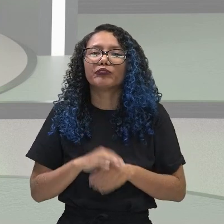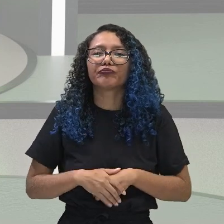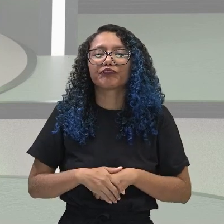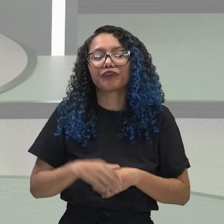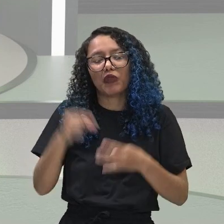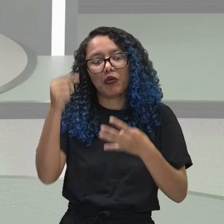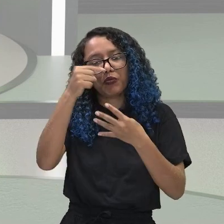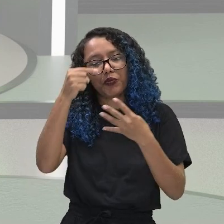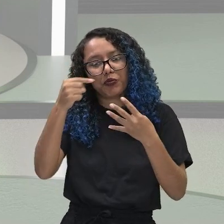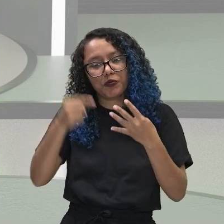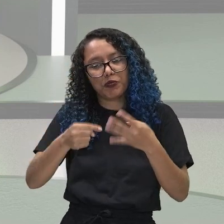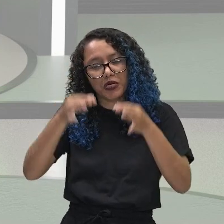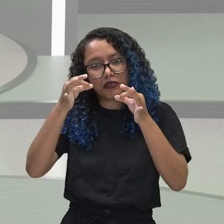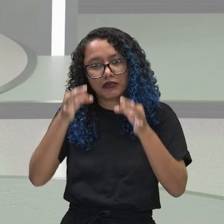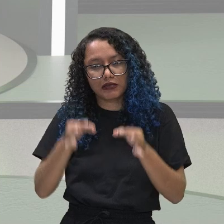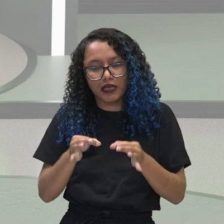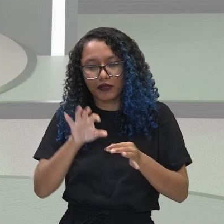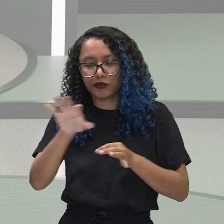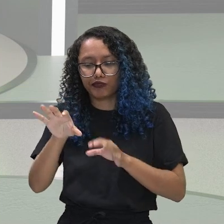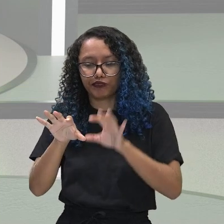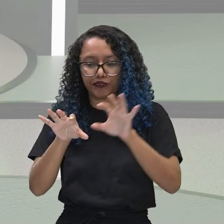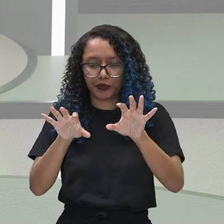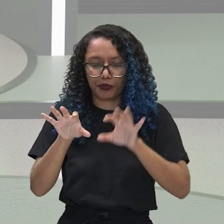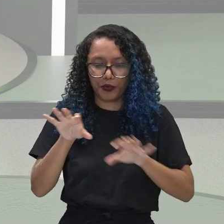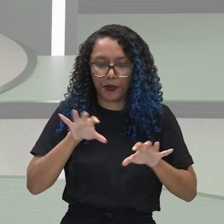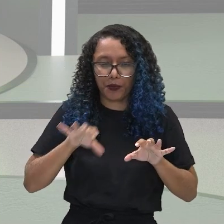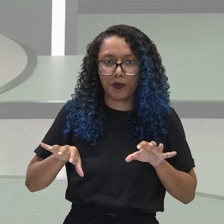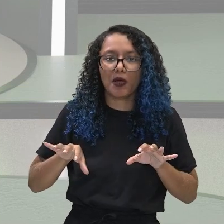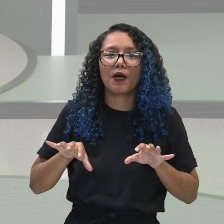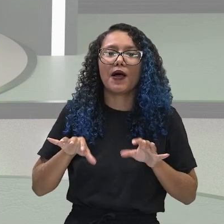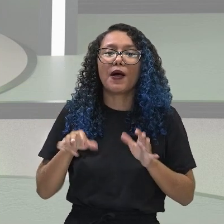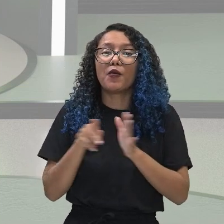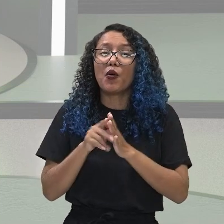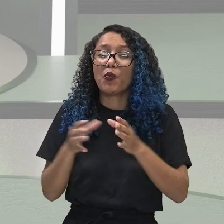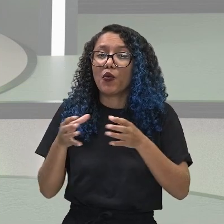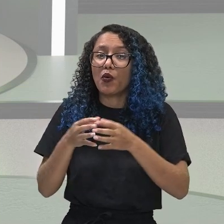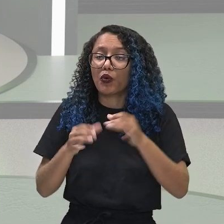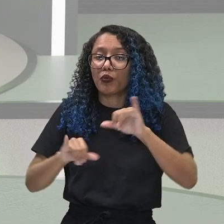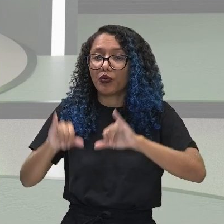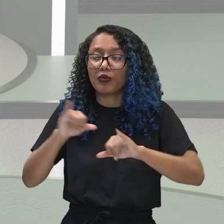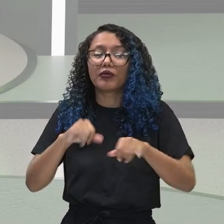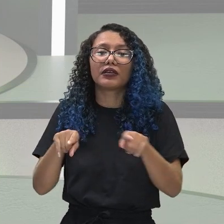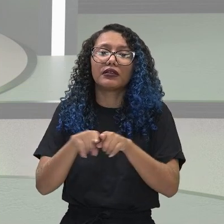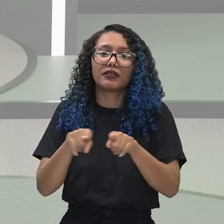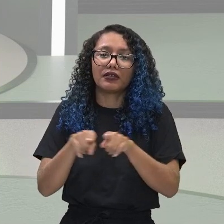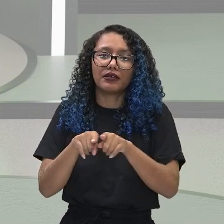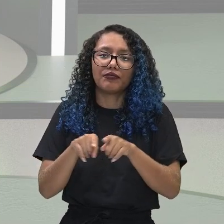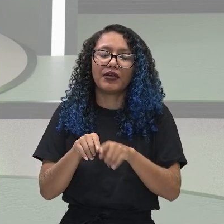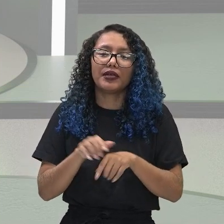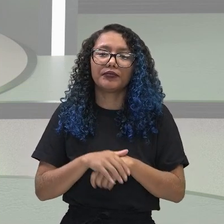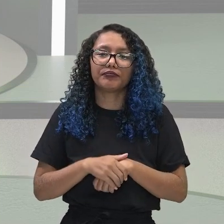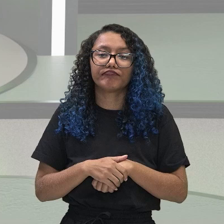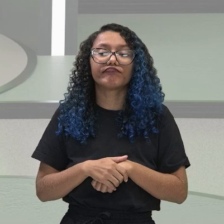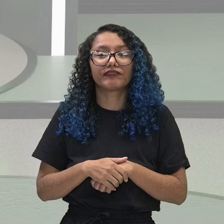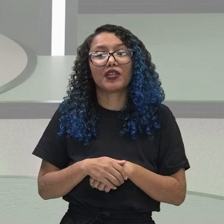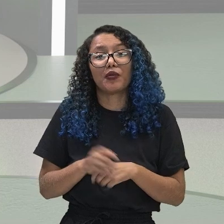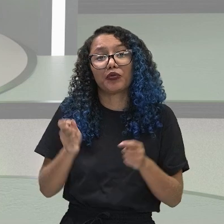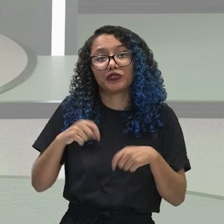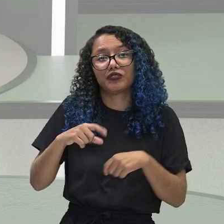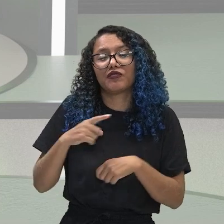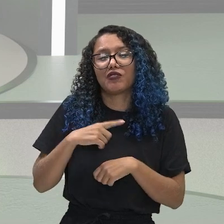dos elementos, das funções inorgânicas, que também fazem parte do nosso